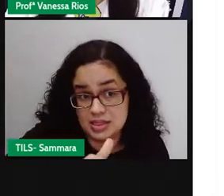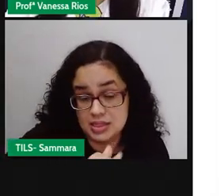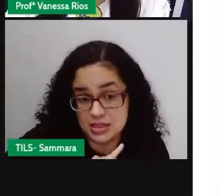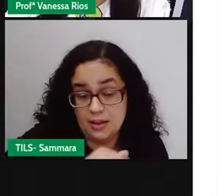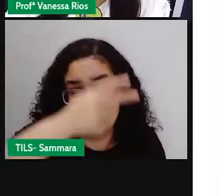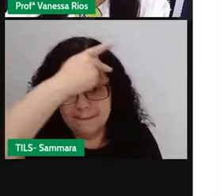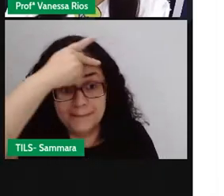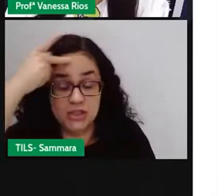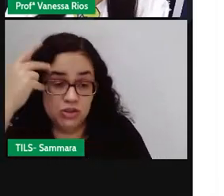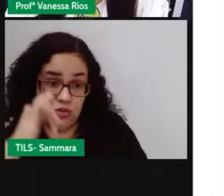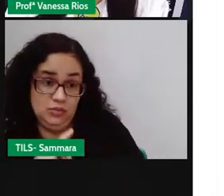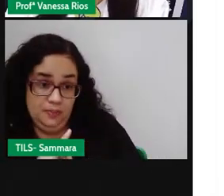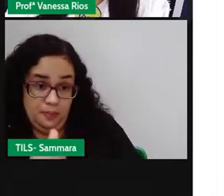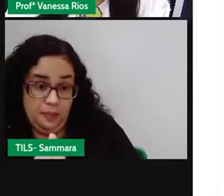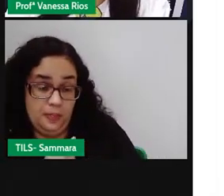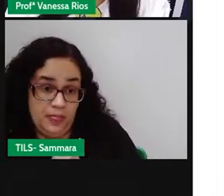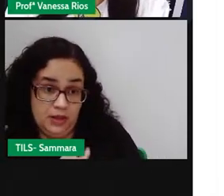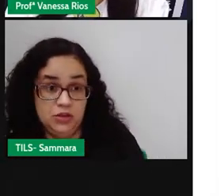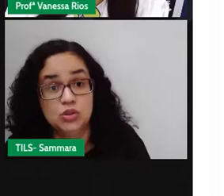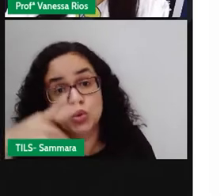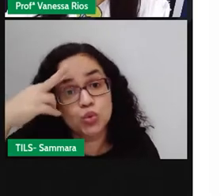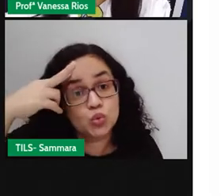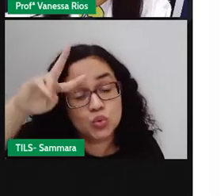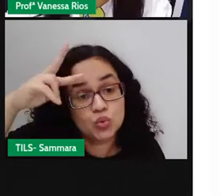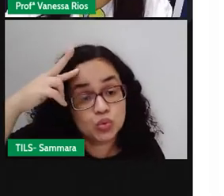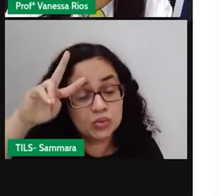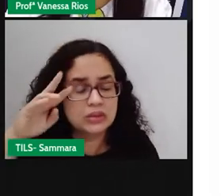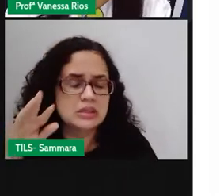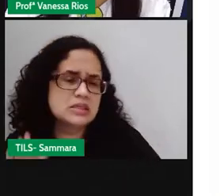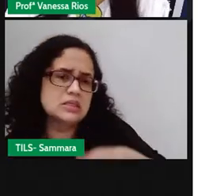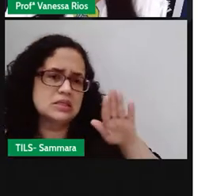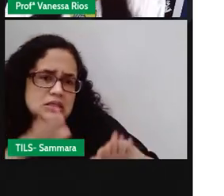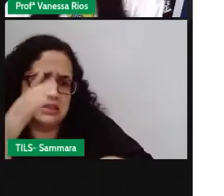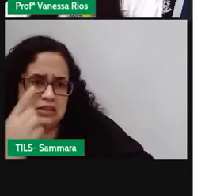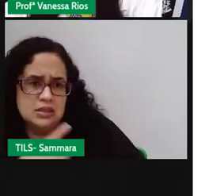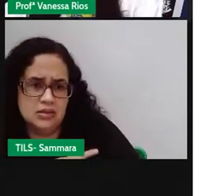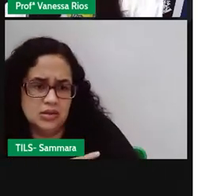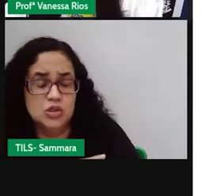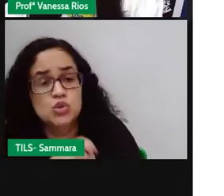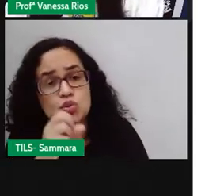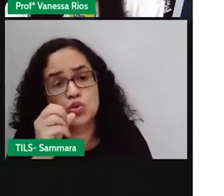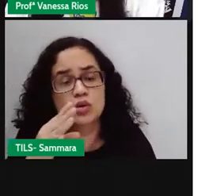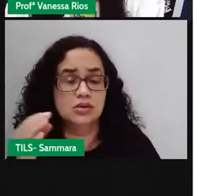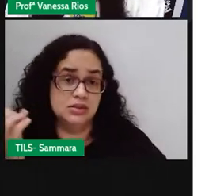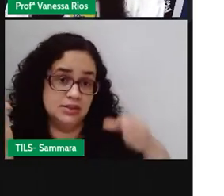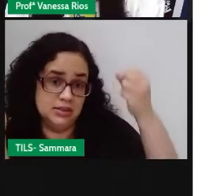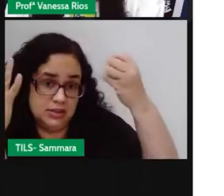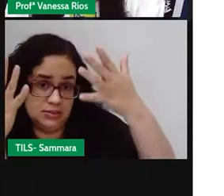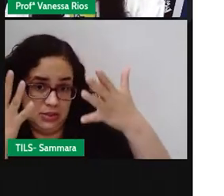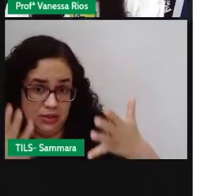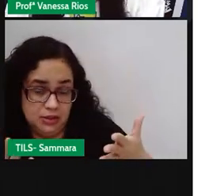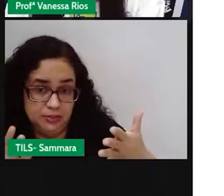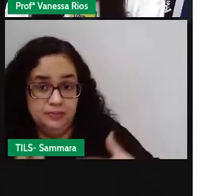participação do narrador, que é quem conta a história, às vezes participa, às vezes só conta.